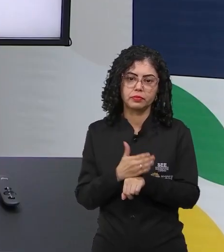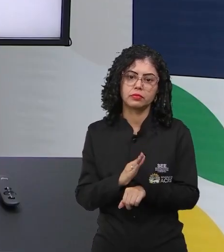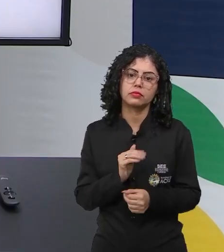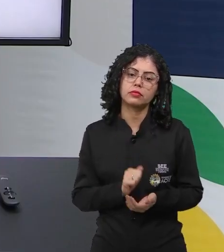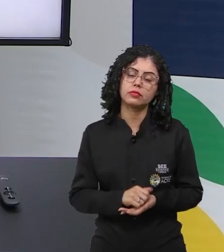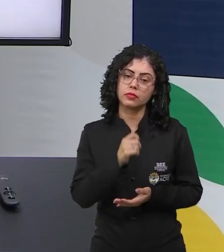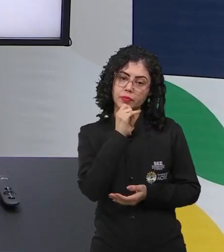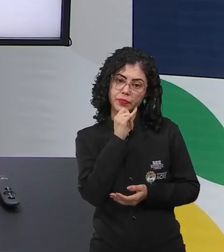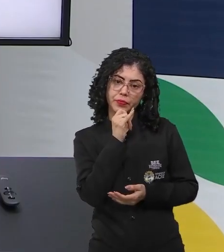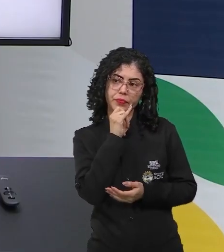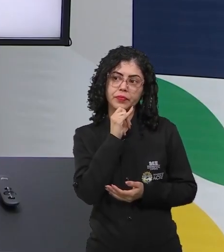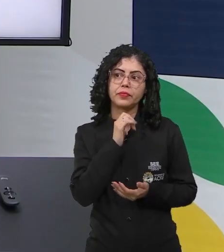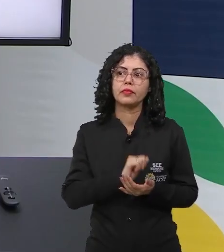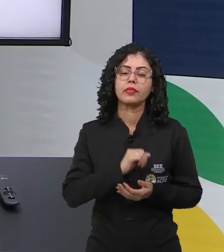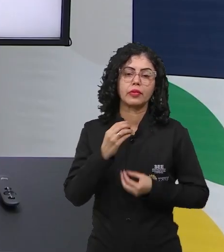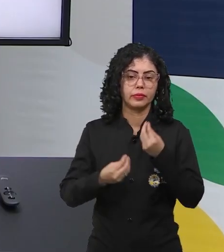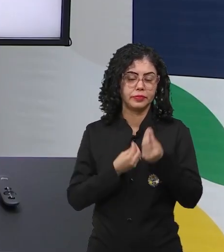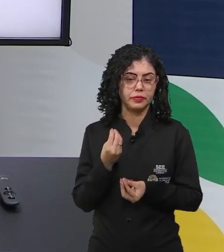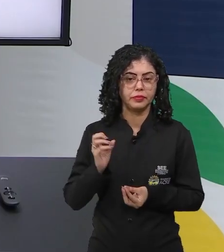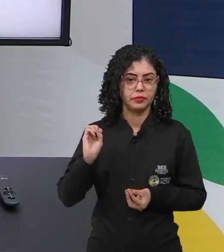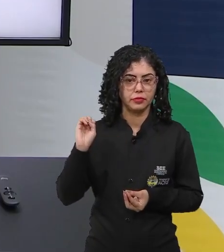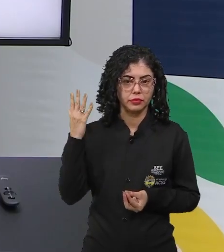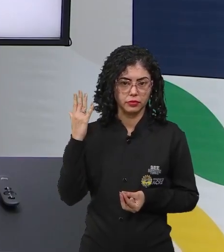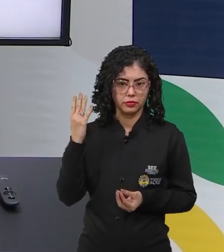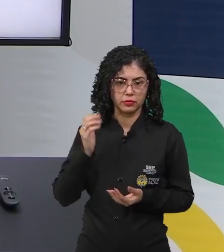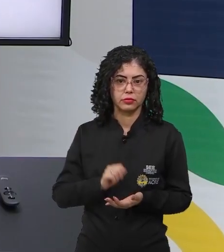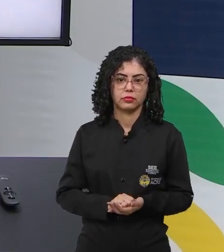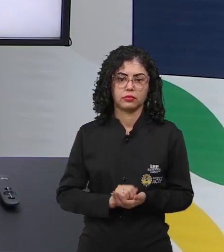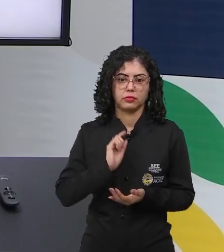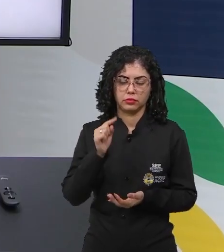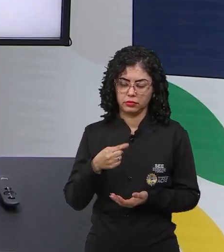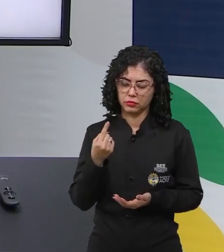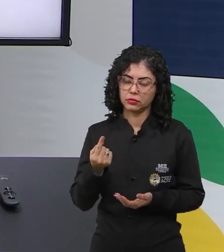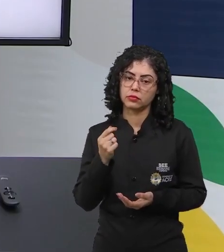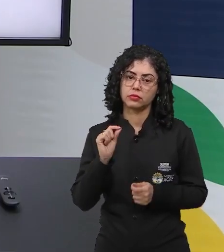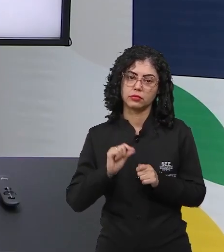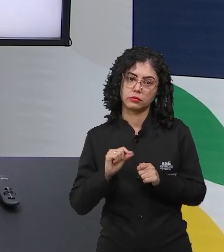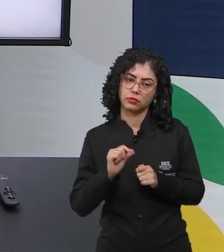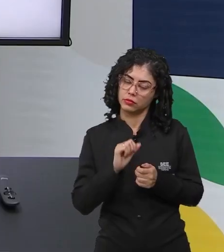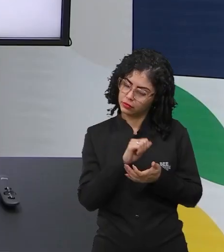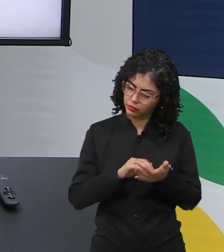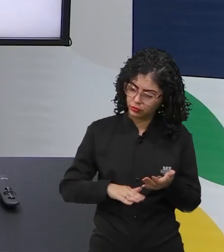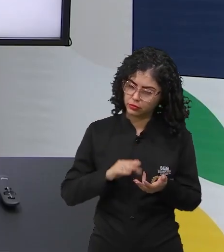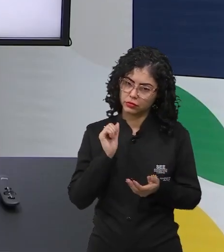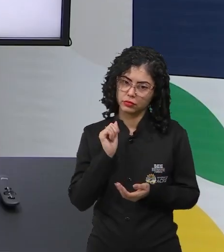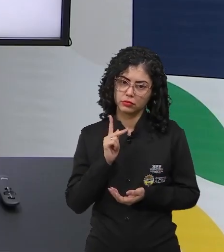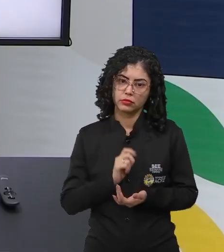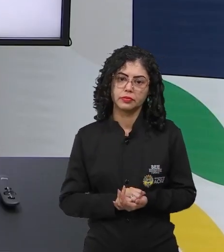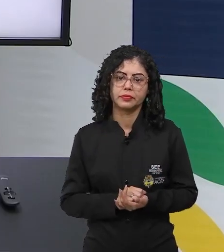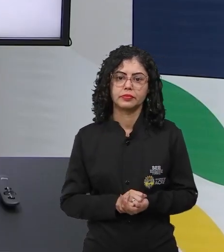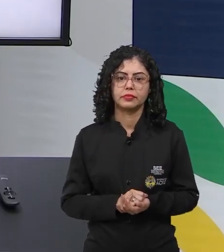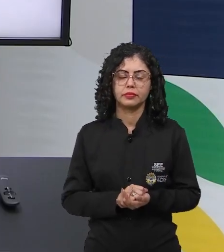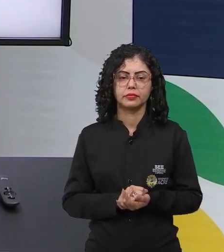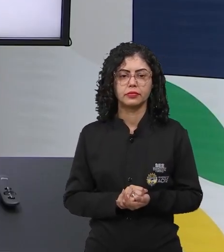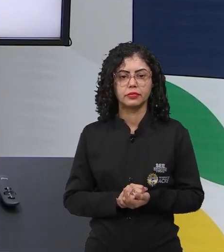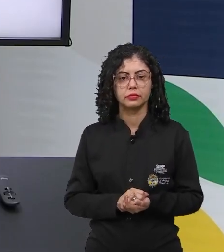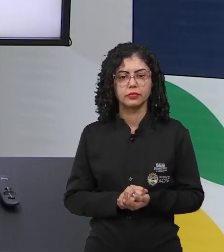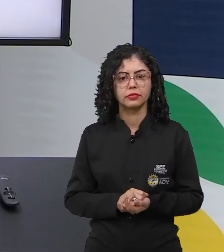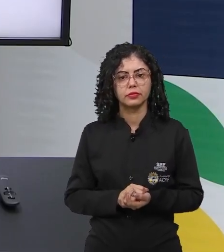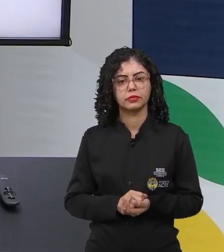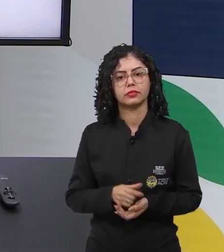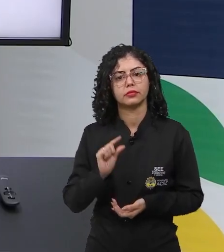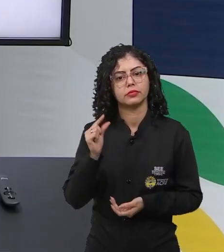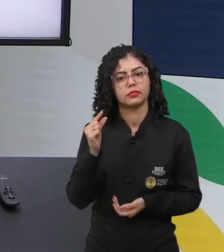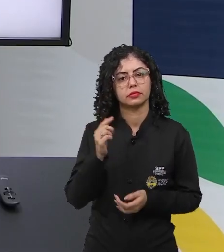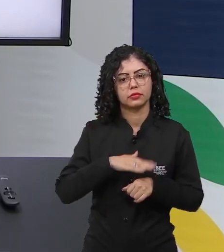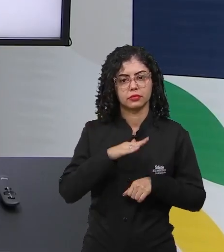dos exemplos como isso funciona e depois nós vamos realizar a nossa atividade. Então vamos lá compreender um pouco